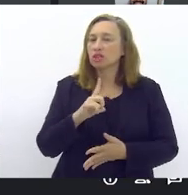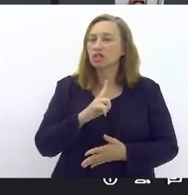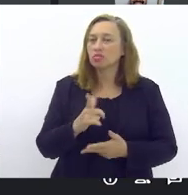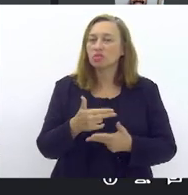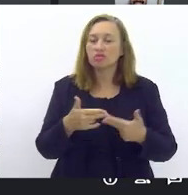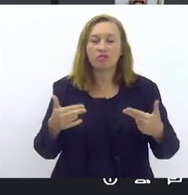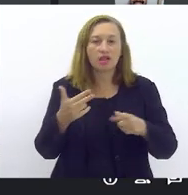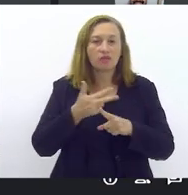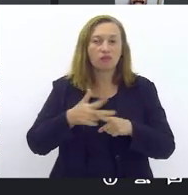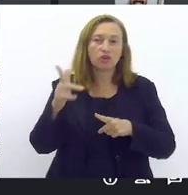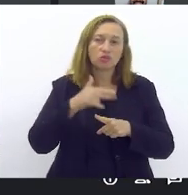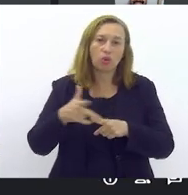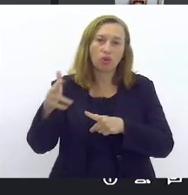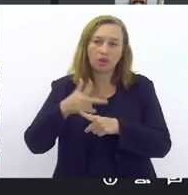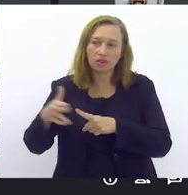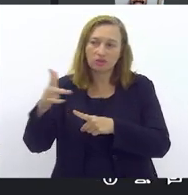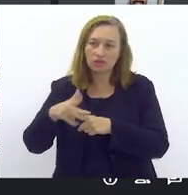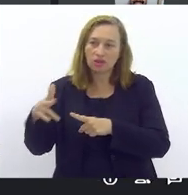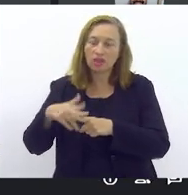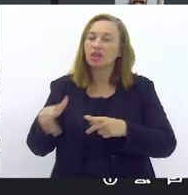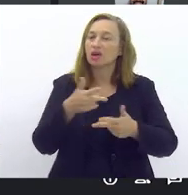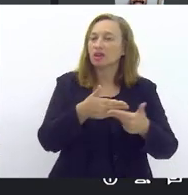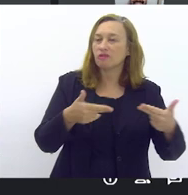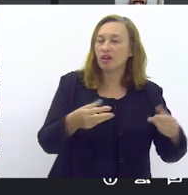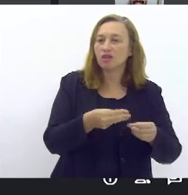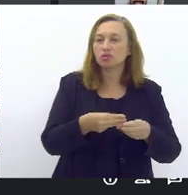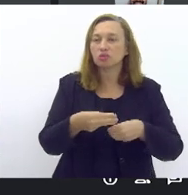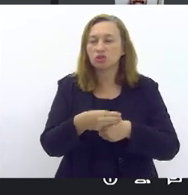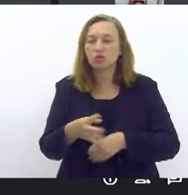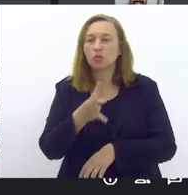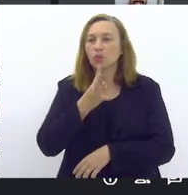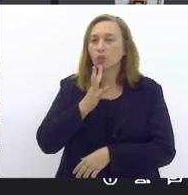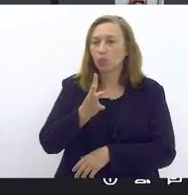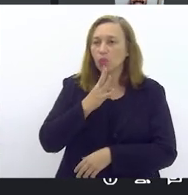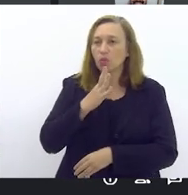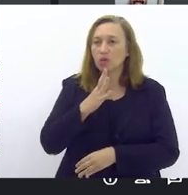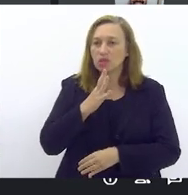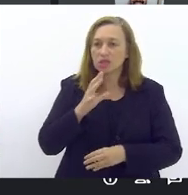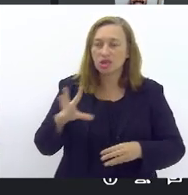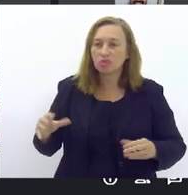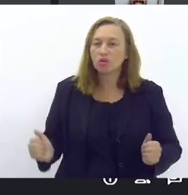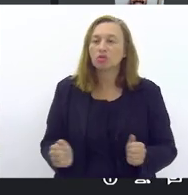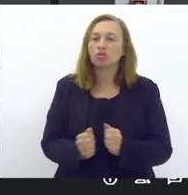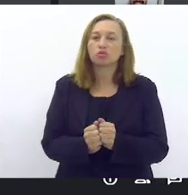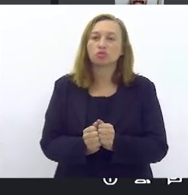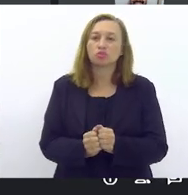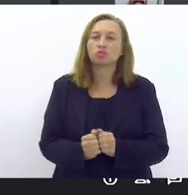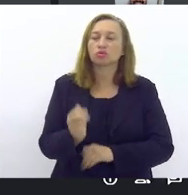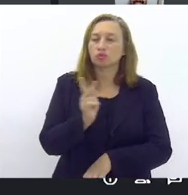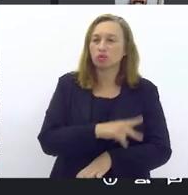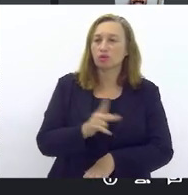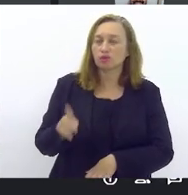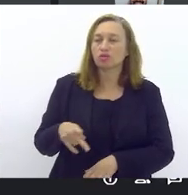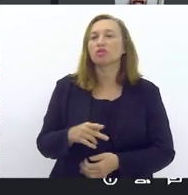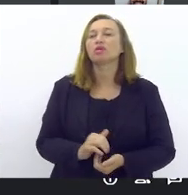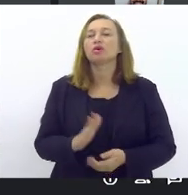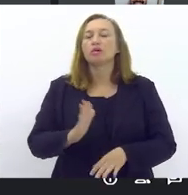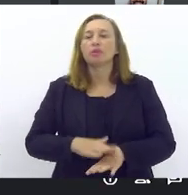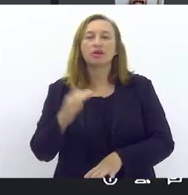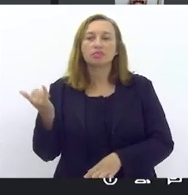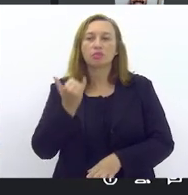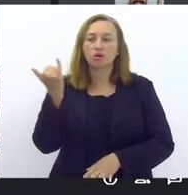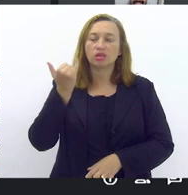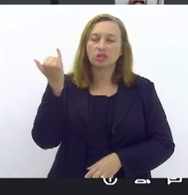muitas vitórias em vários municípios reconhecendo o enquadramento. Acho que o mais importante, quero ressaltar